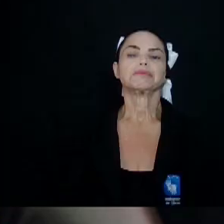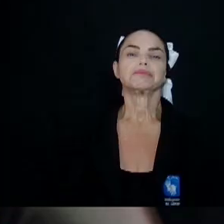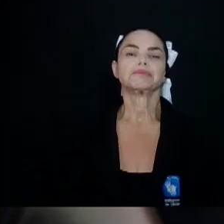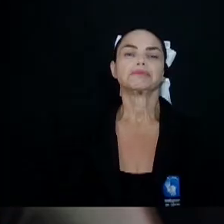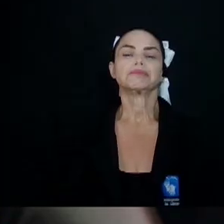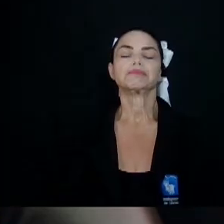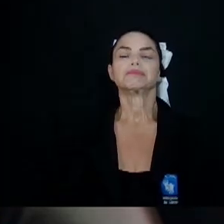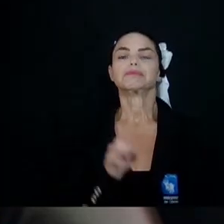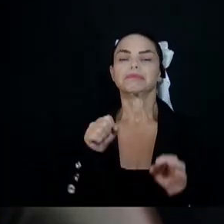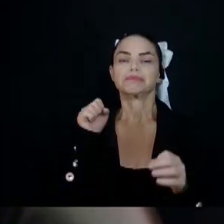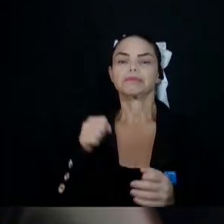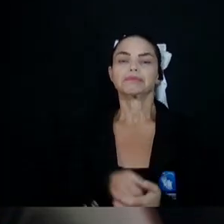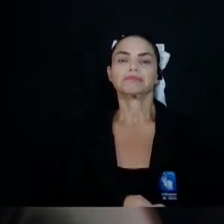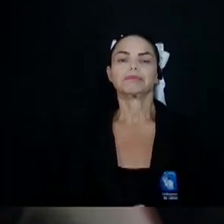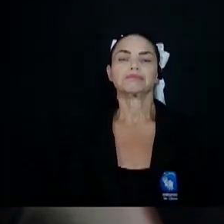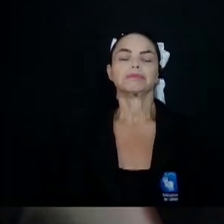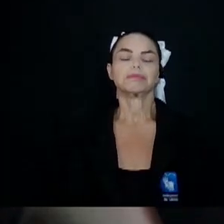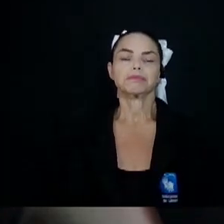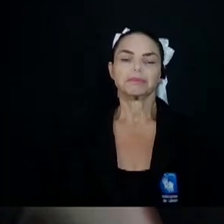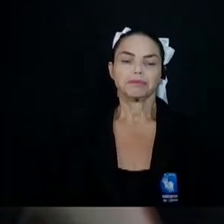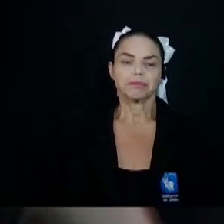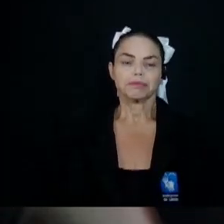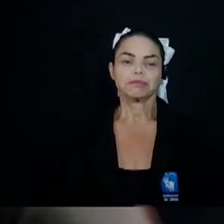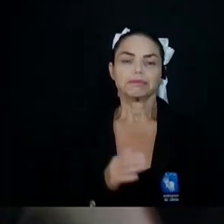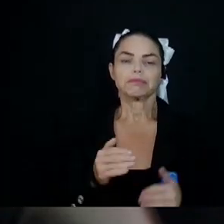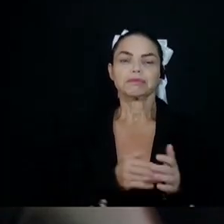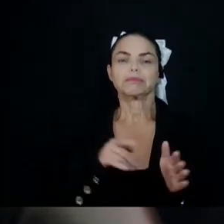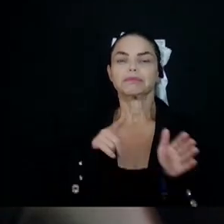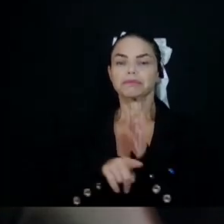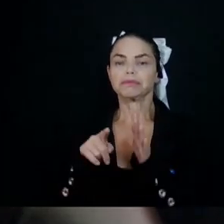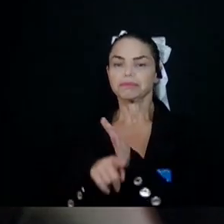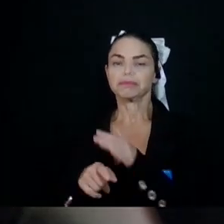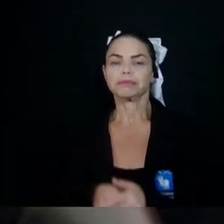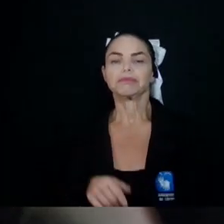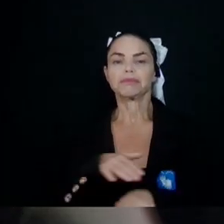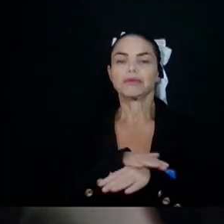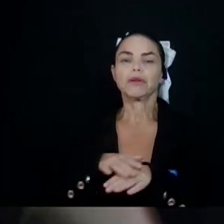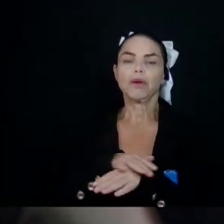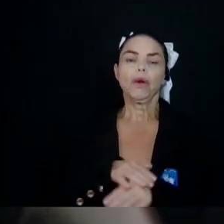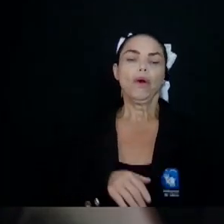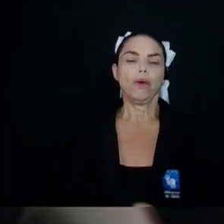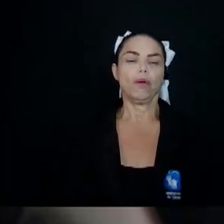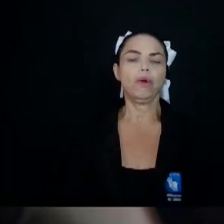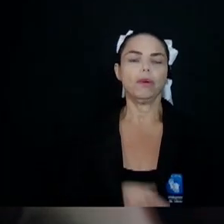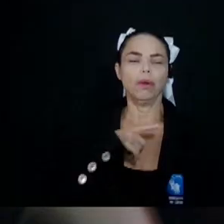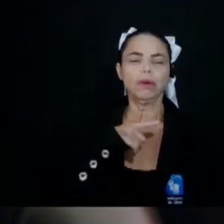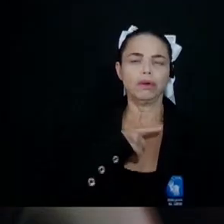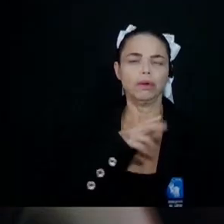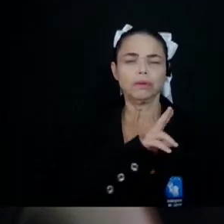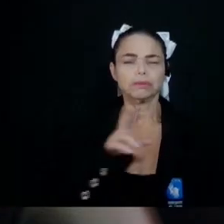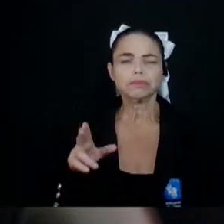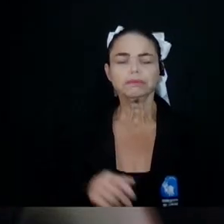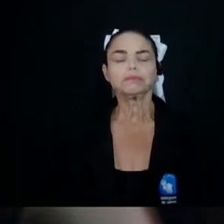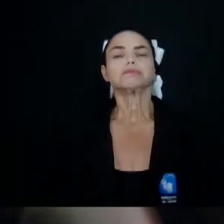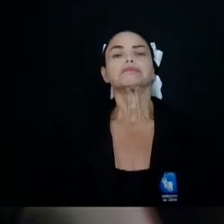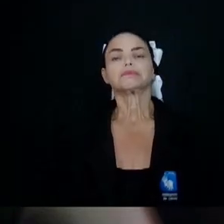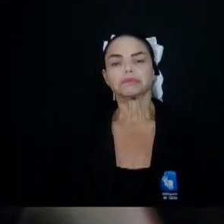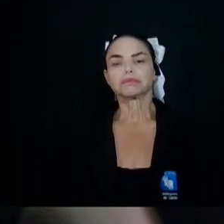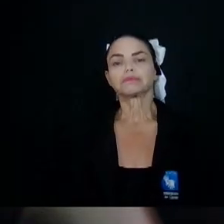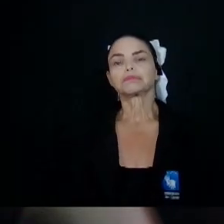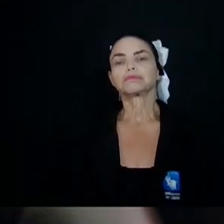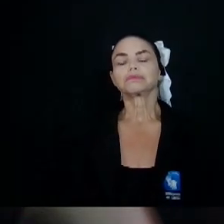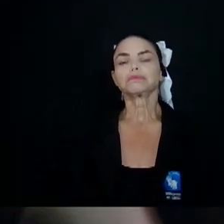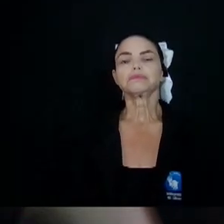certeza. De todas essas questões, né, que nós falamos aqui, existe um nome para tudo isso chamado burnout